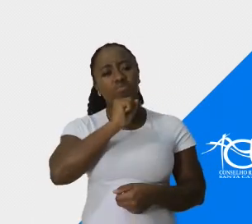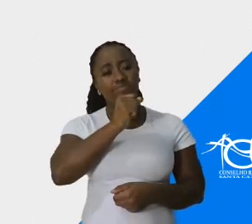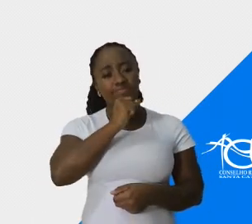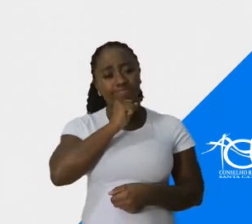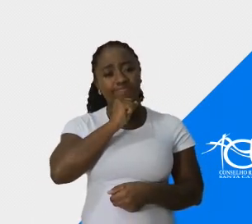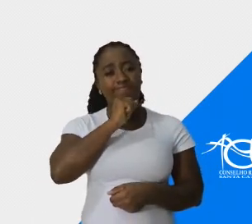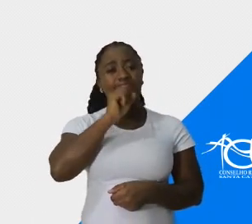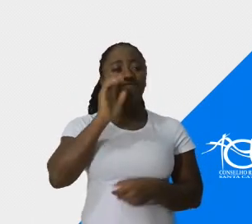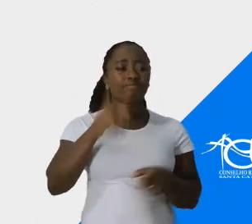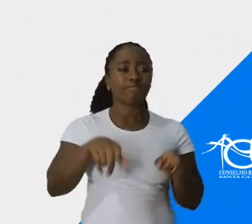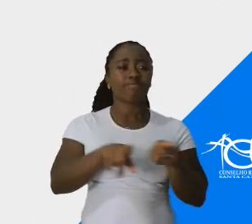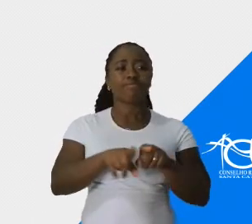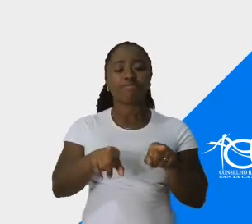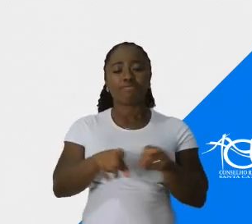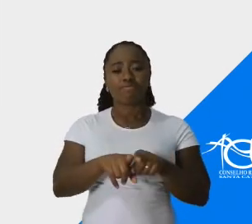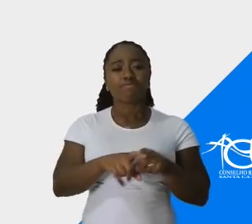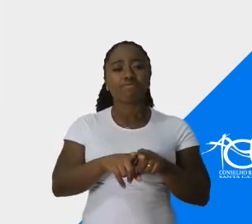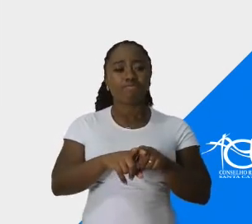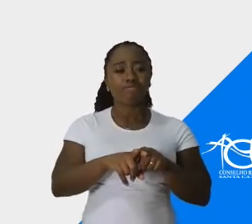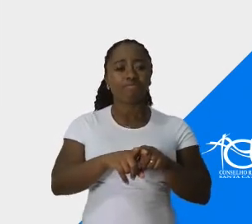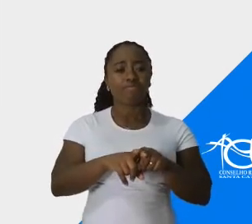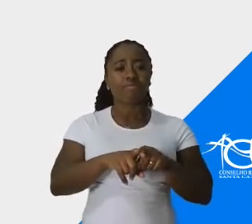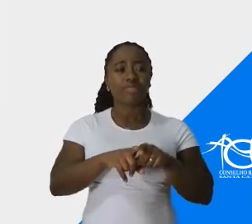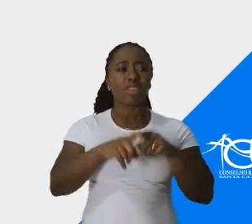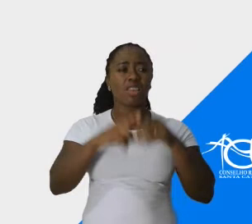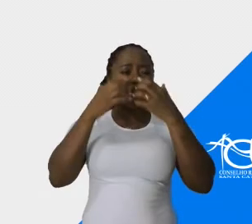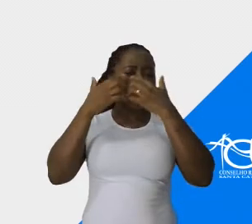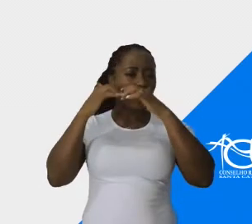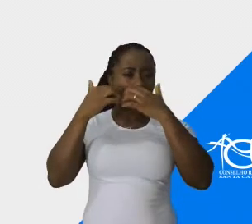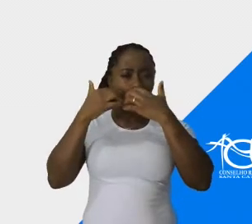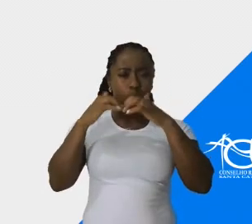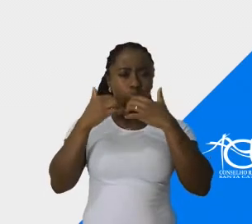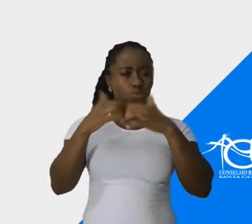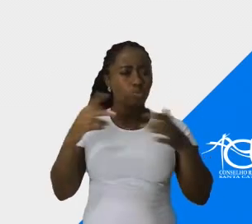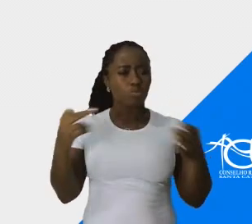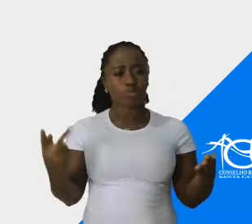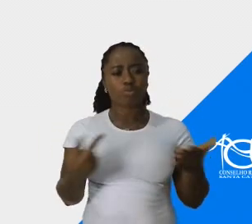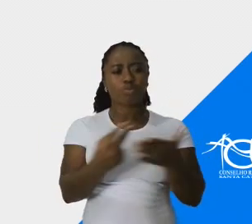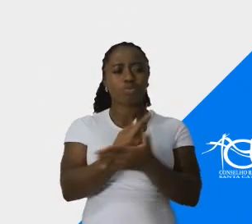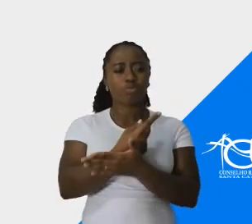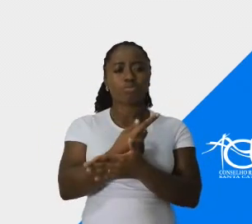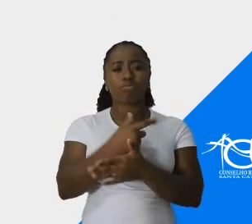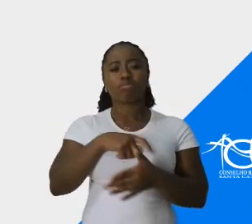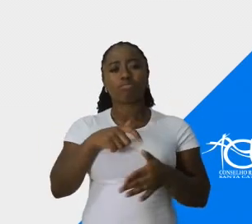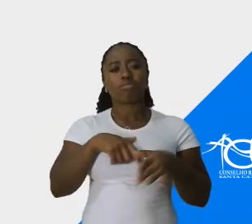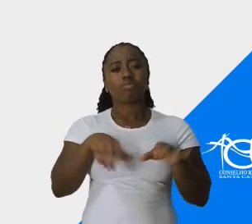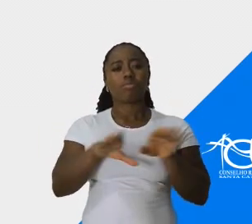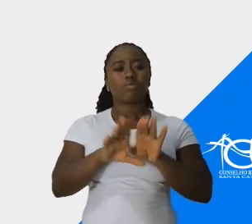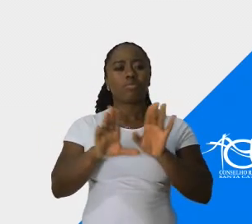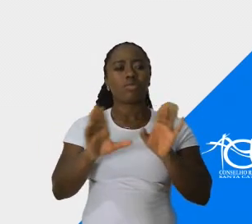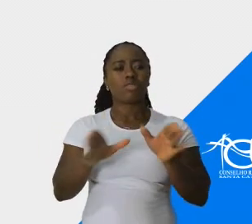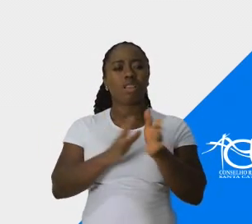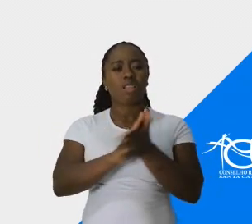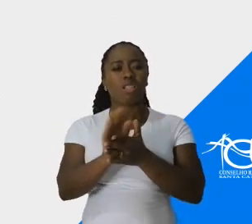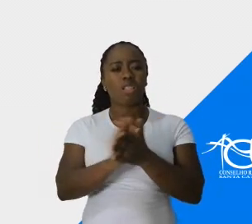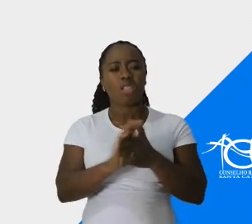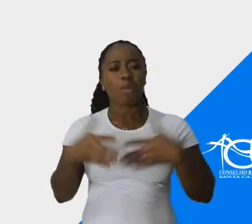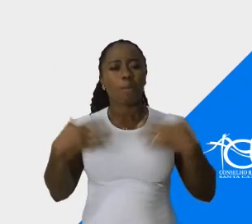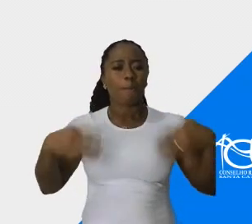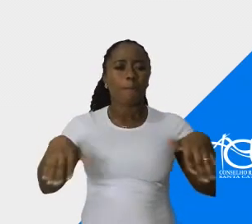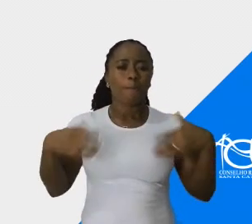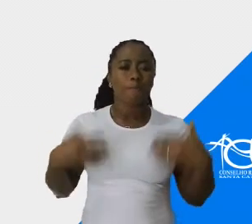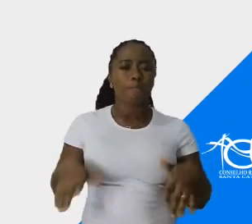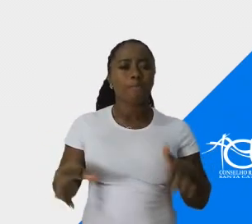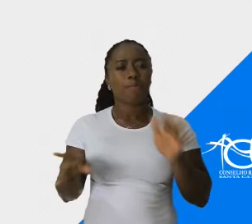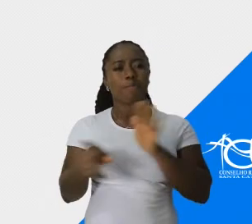psicológicos são de natureza diferente. Os transtornos de ansiedade, por exemplo, são mais comuns entre os mais jovens, os transtornos depressivos são mais comuns a partir de uma